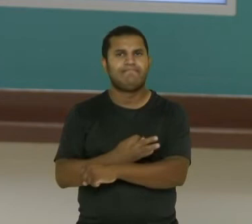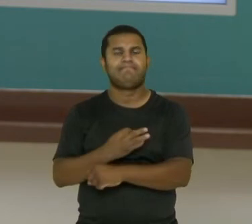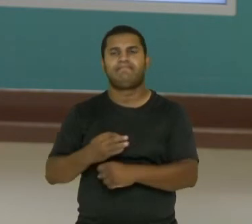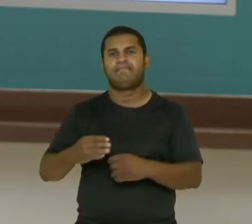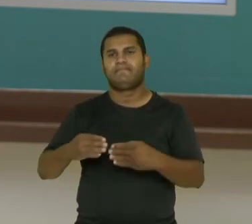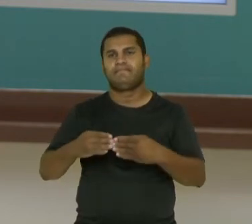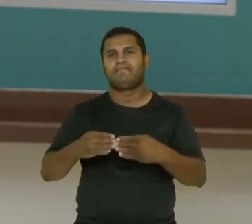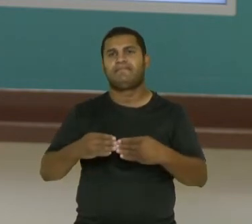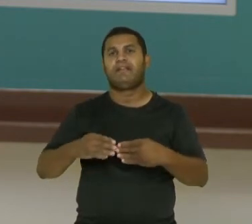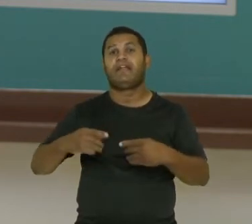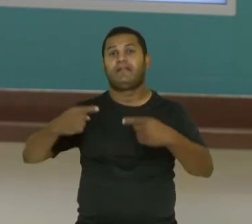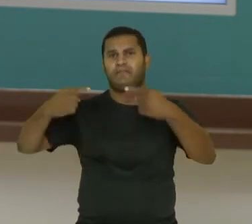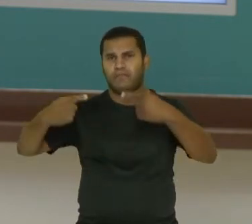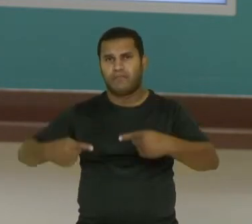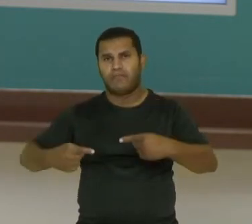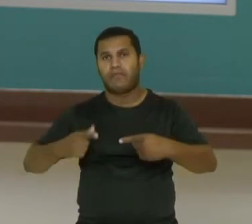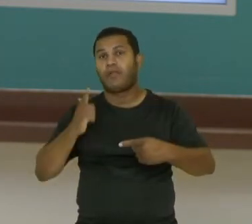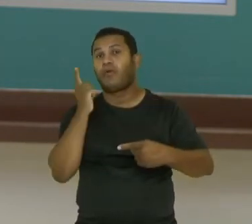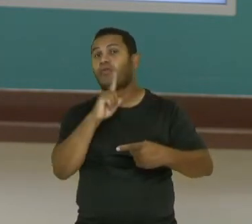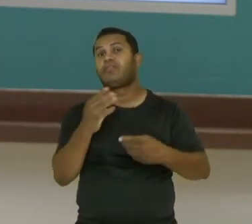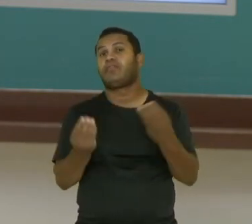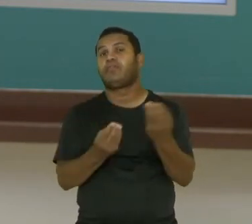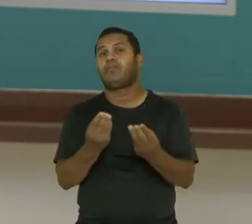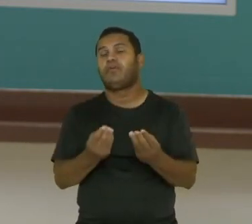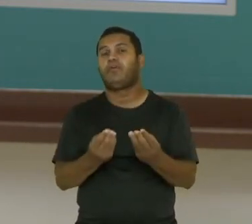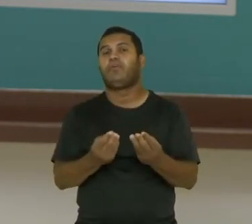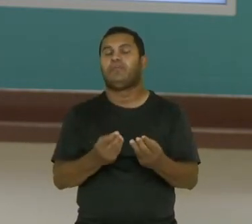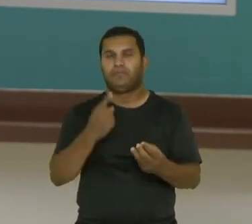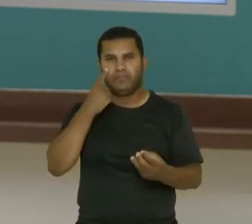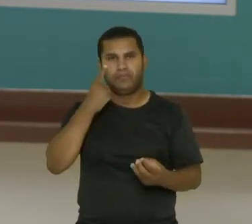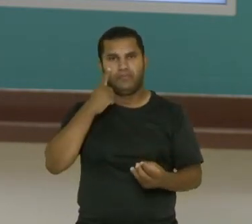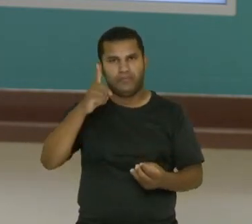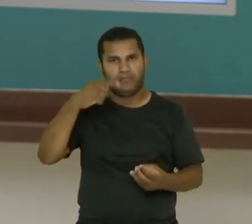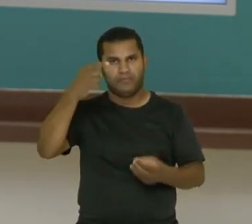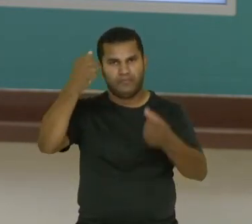falamos durante a aula, vão responder e nós voltamos com a correção.